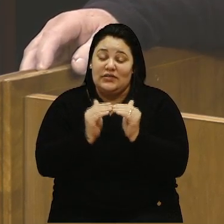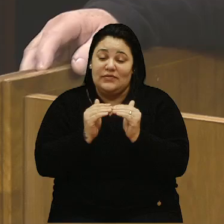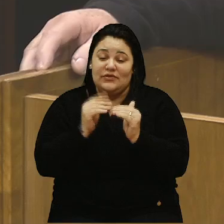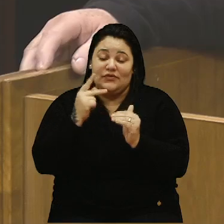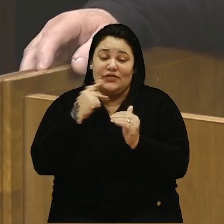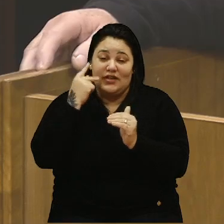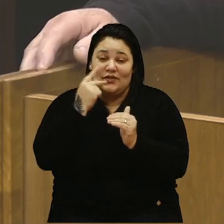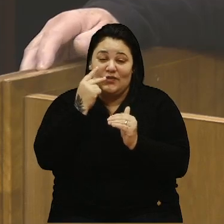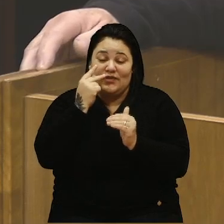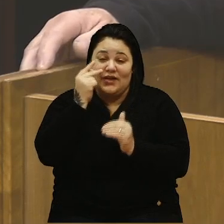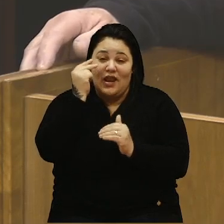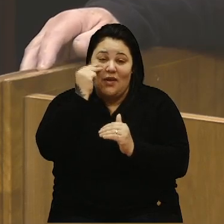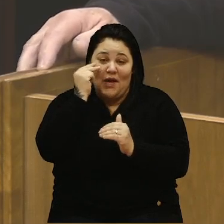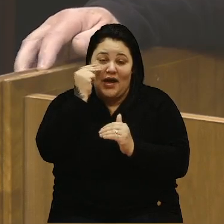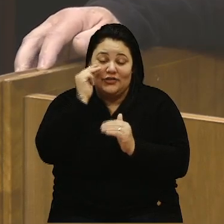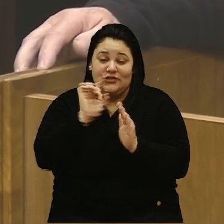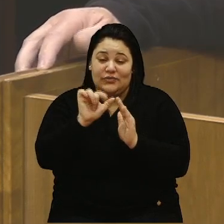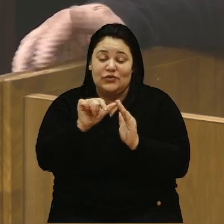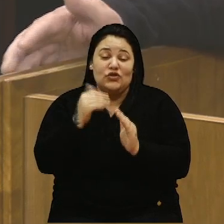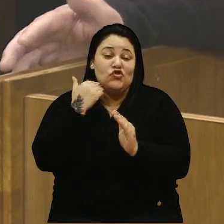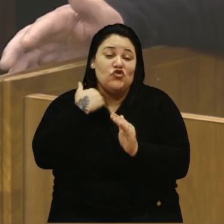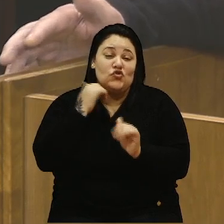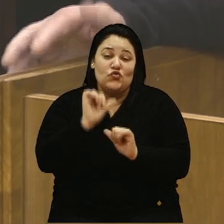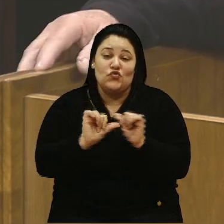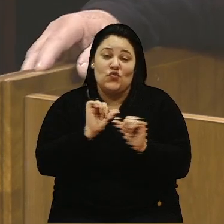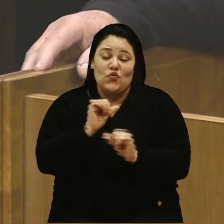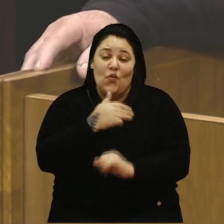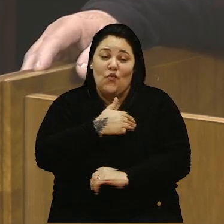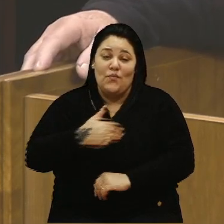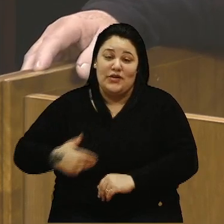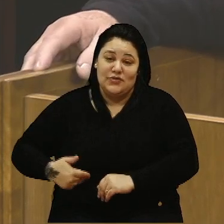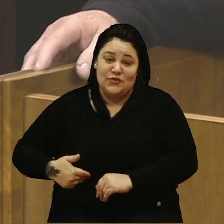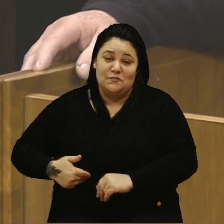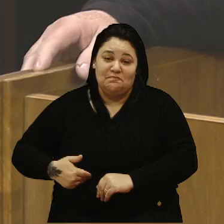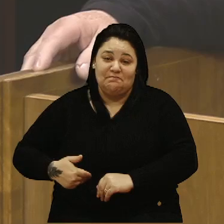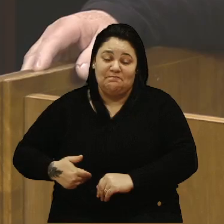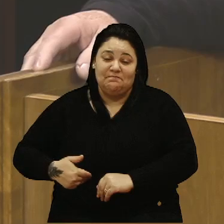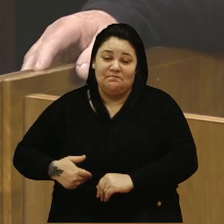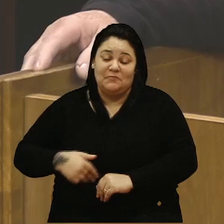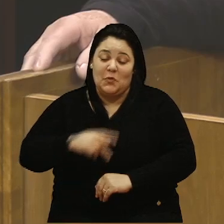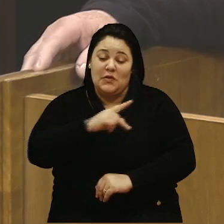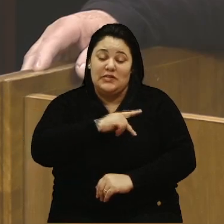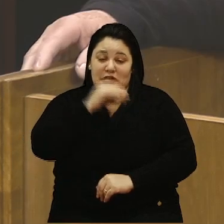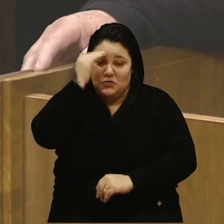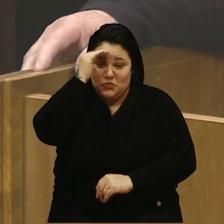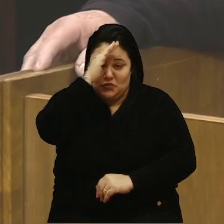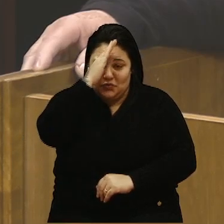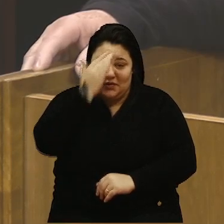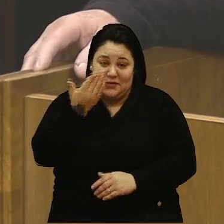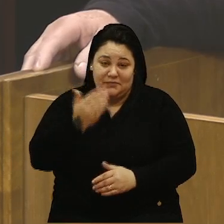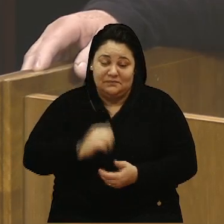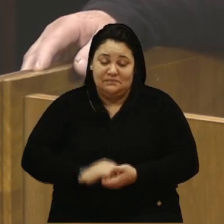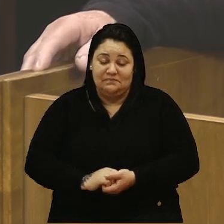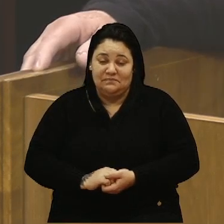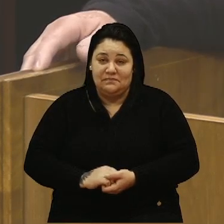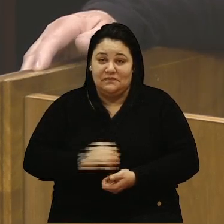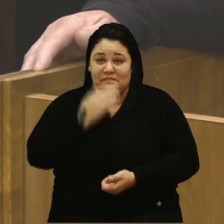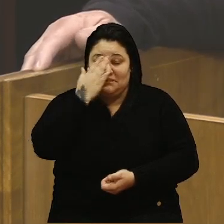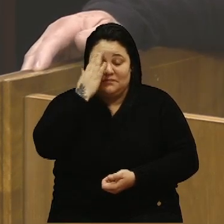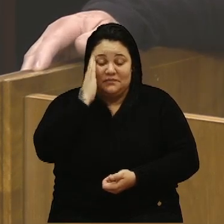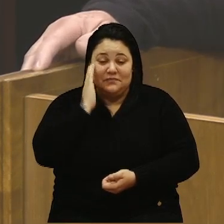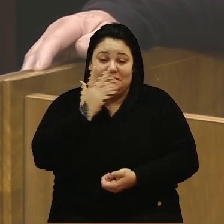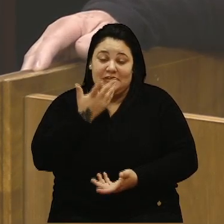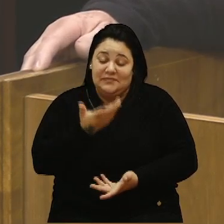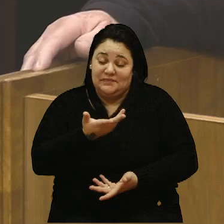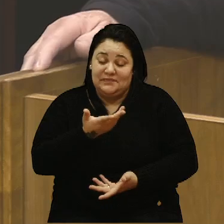Libardi, posteriormente o juiz virou o ministro do presidente Bolsonaro. E seu desafeto,